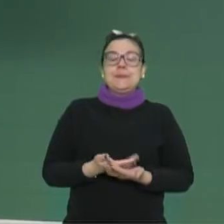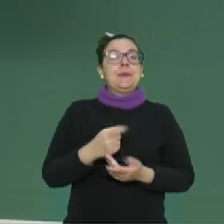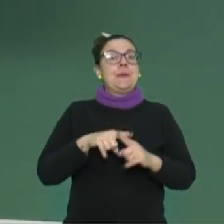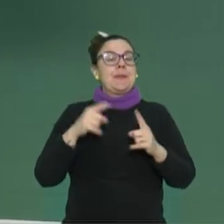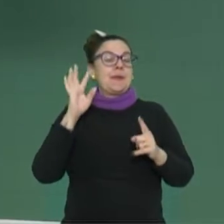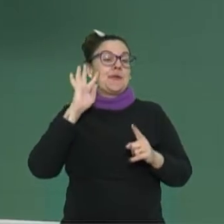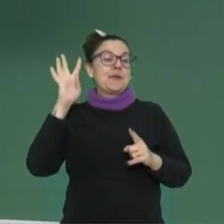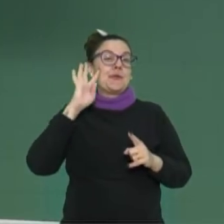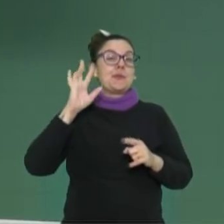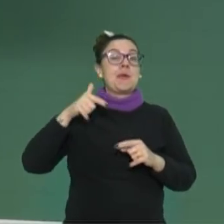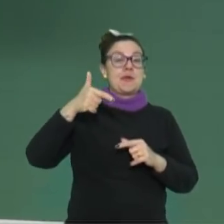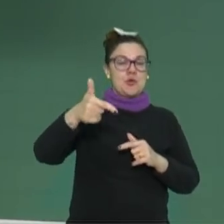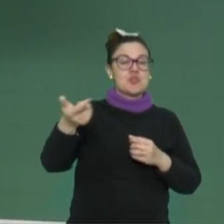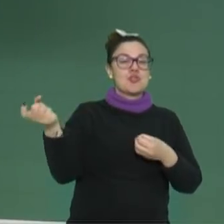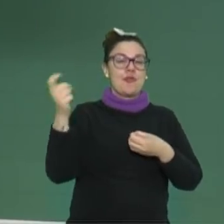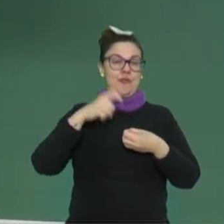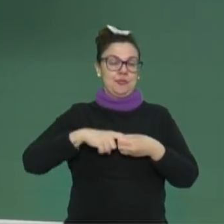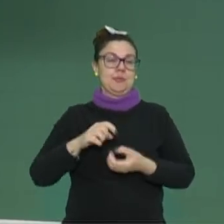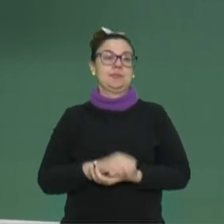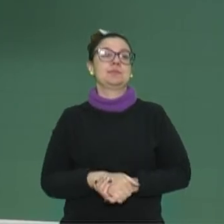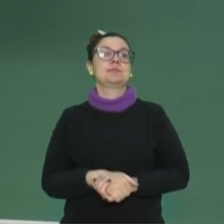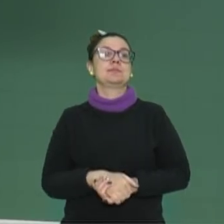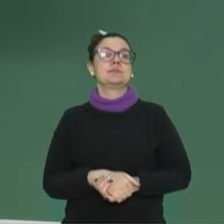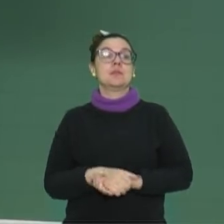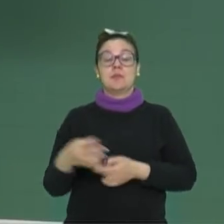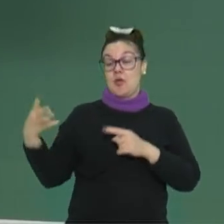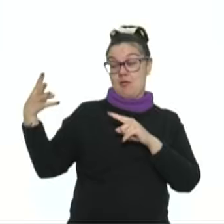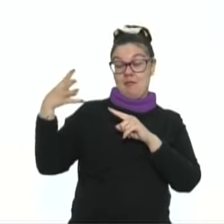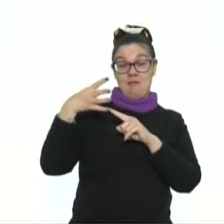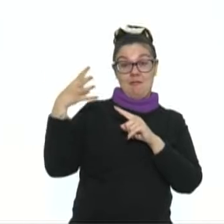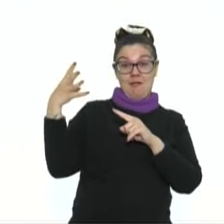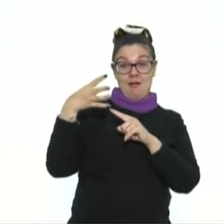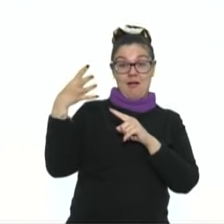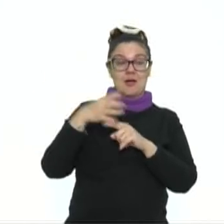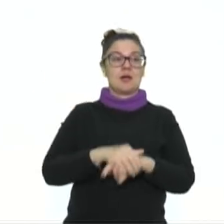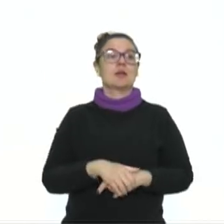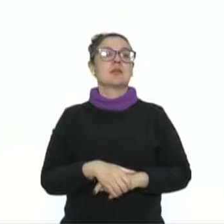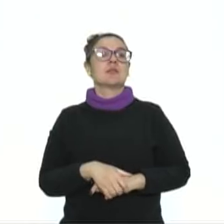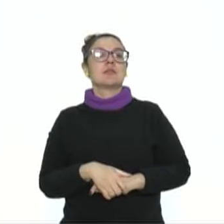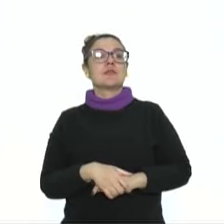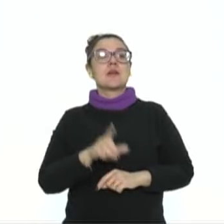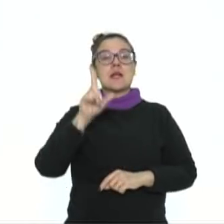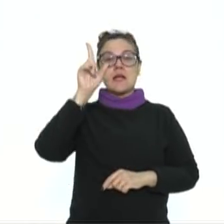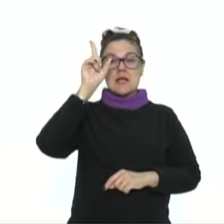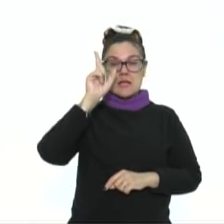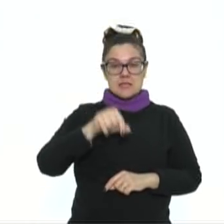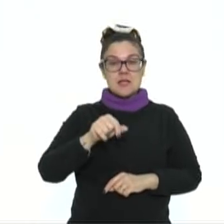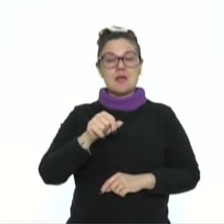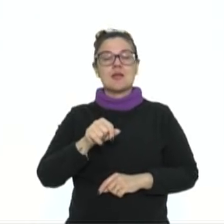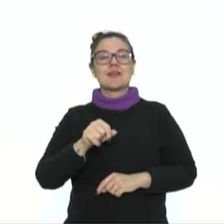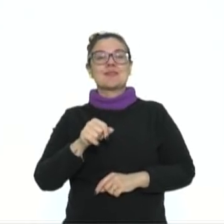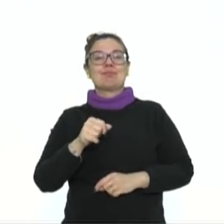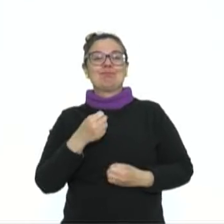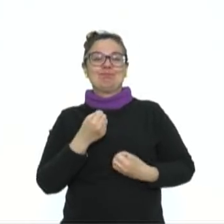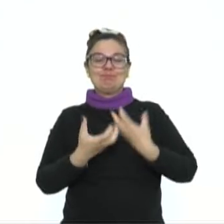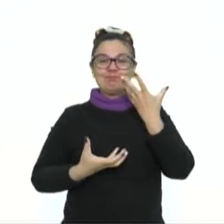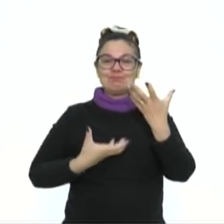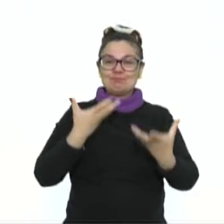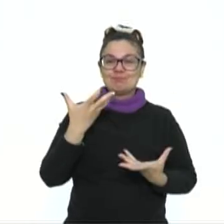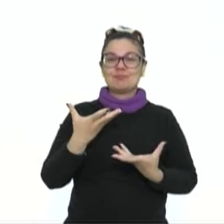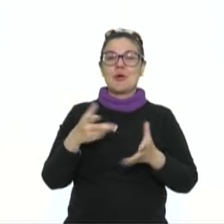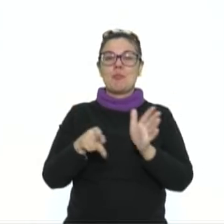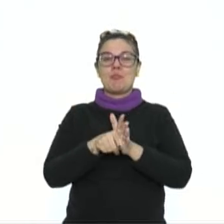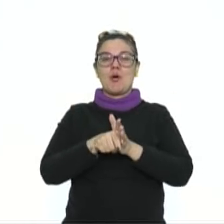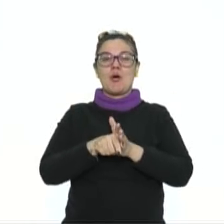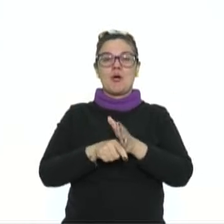mais as outras máximas e depois a gente vai parar para refletir. A quarta: sede frutíferos e multiplicai-vos. Olha só que legal.